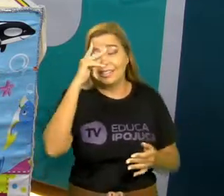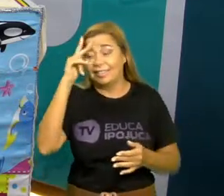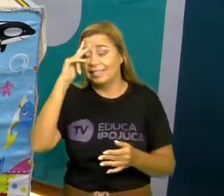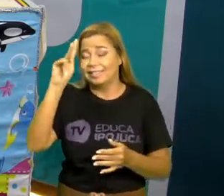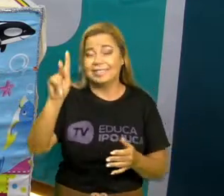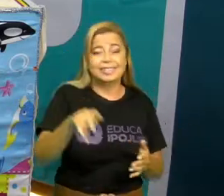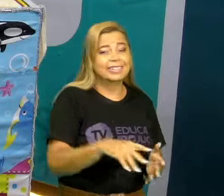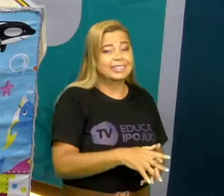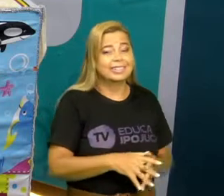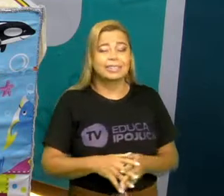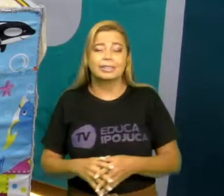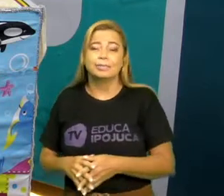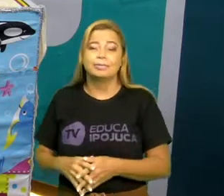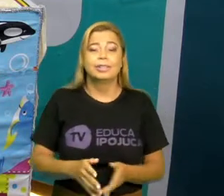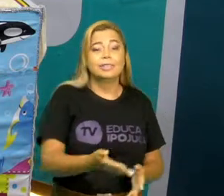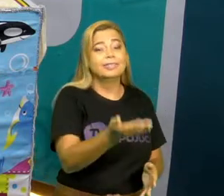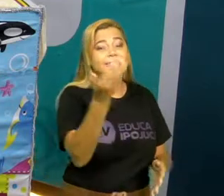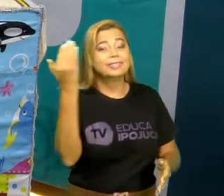contar.